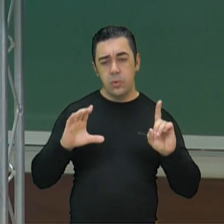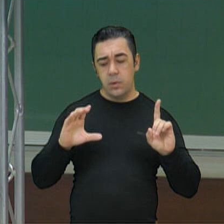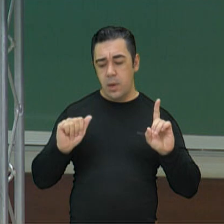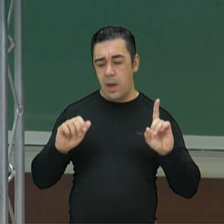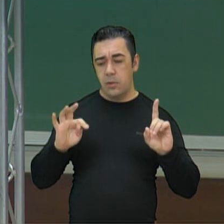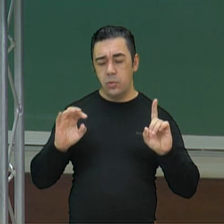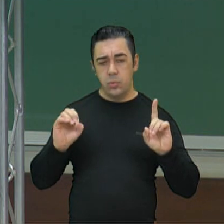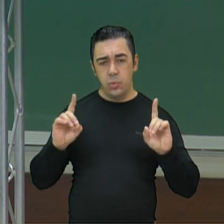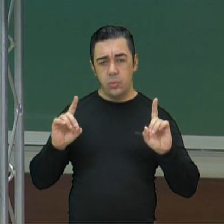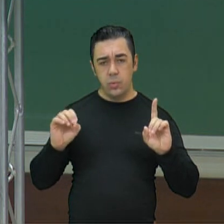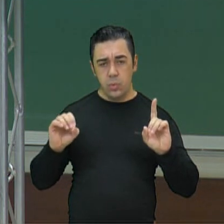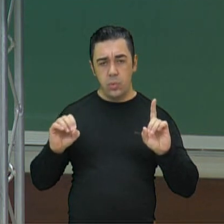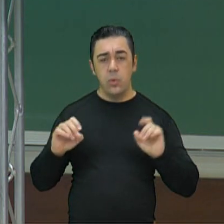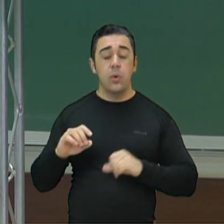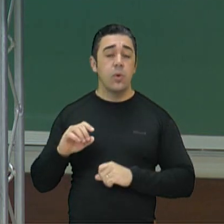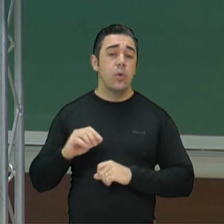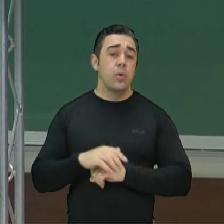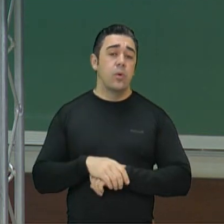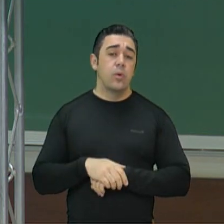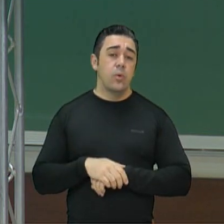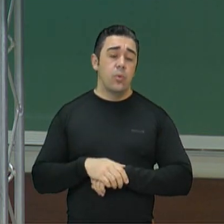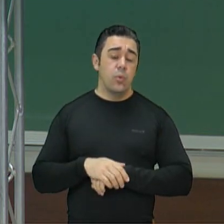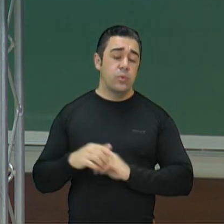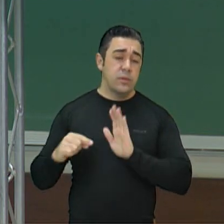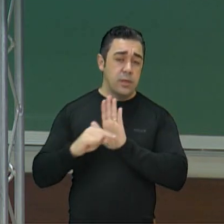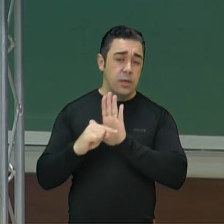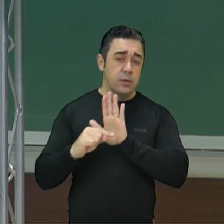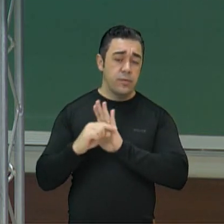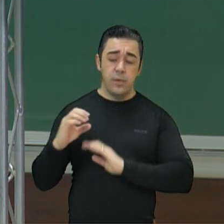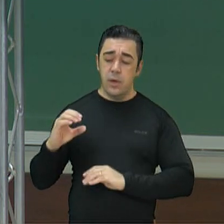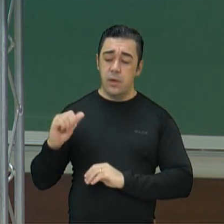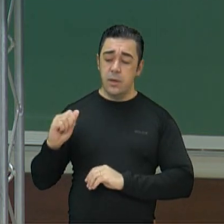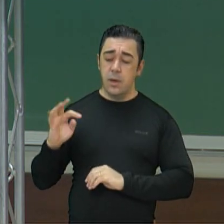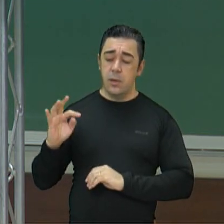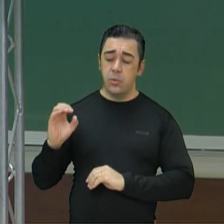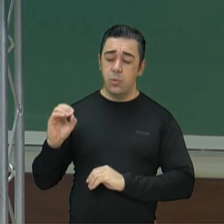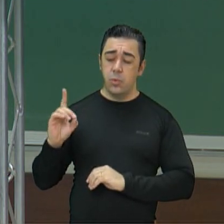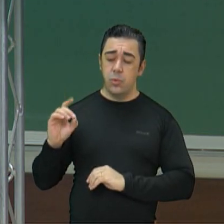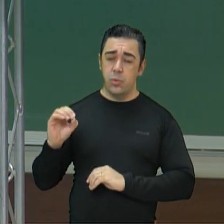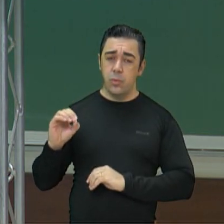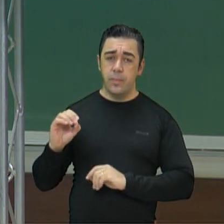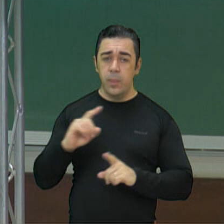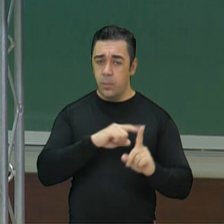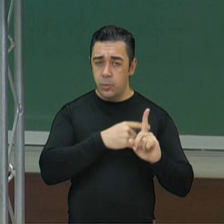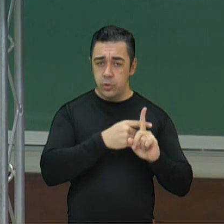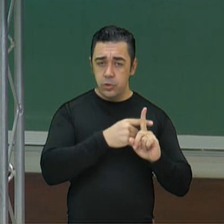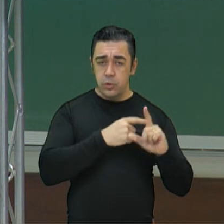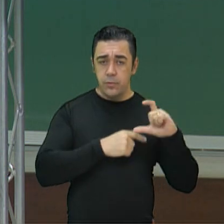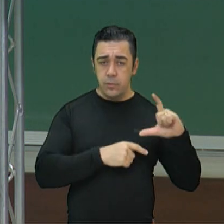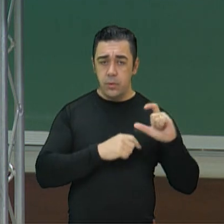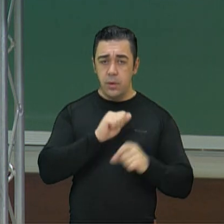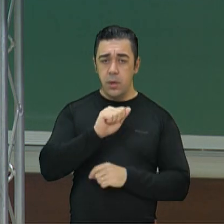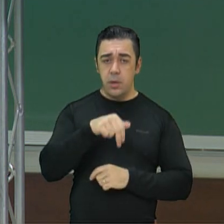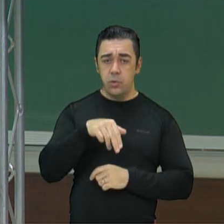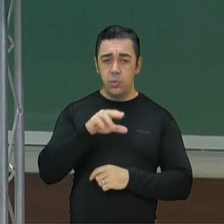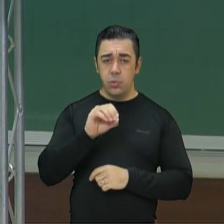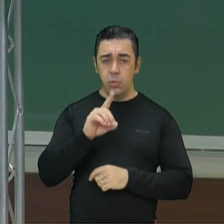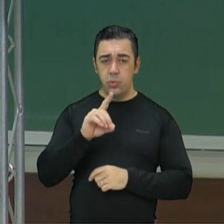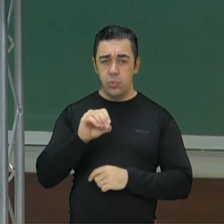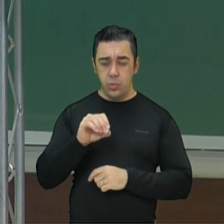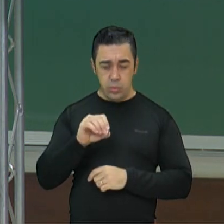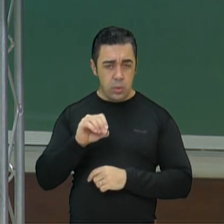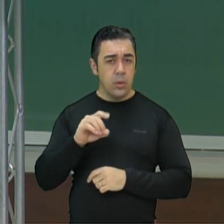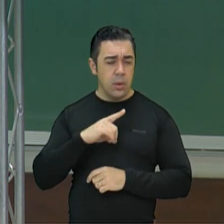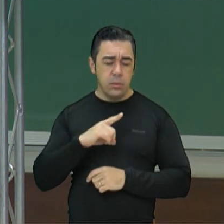o eletrodo negativo é chamado de cátodo. O eletrodo positivo, que é o maiorzinho, é chamado de ânodo, né? Então